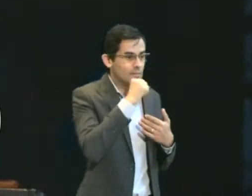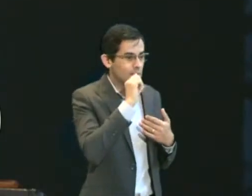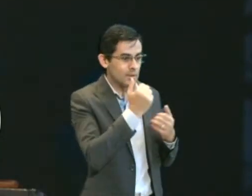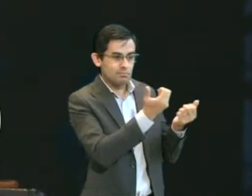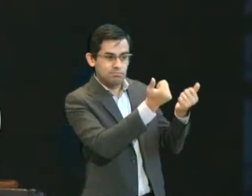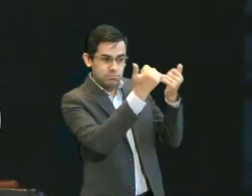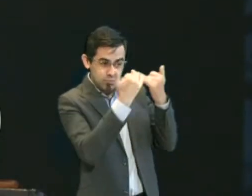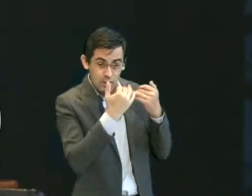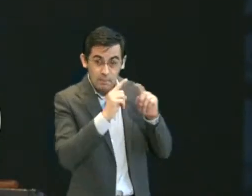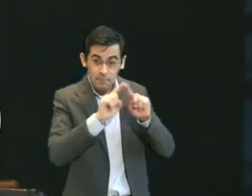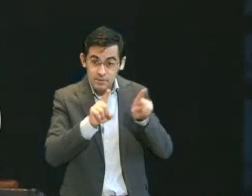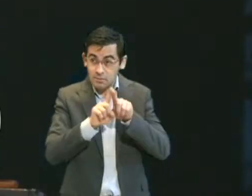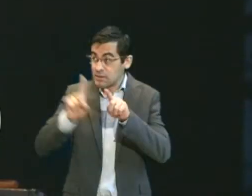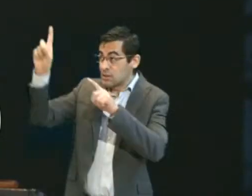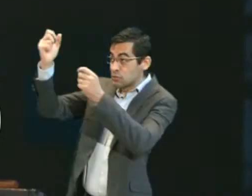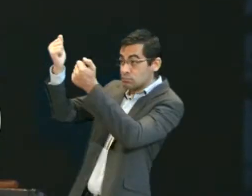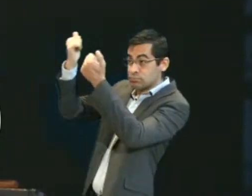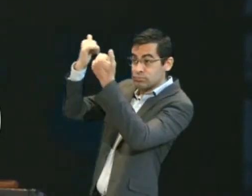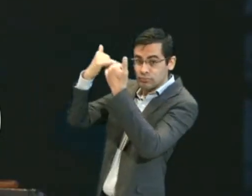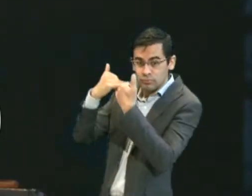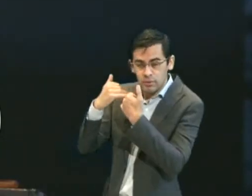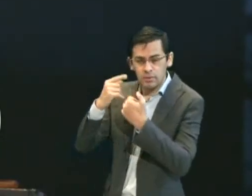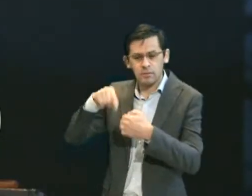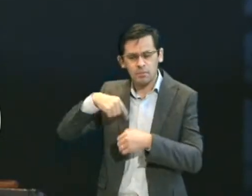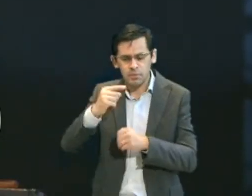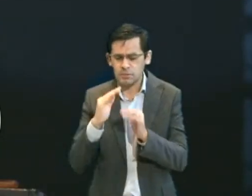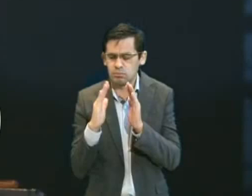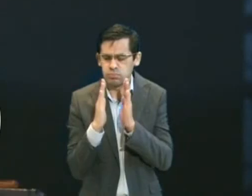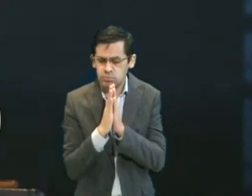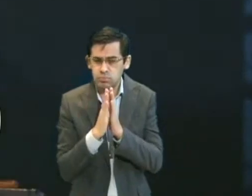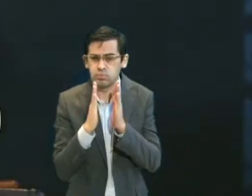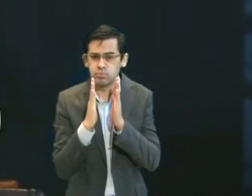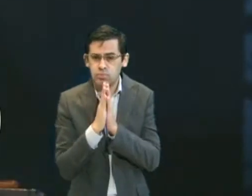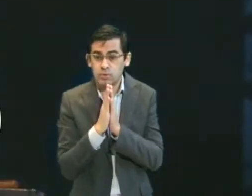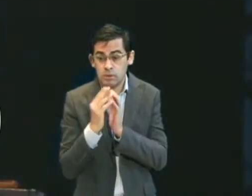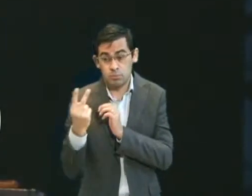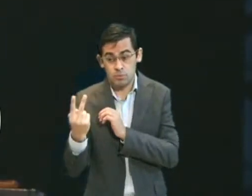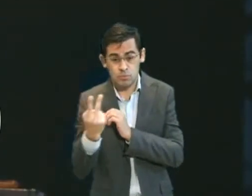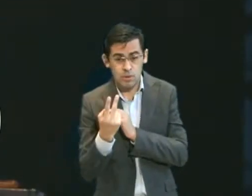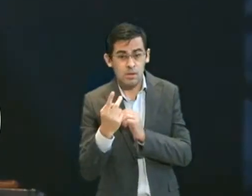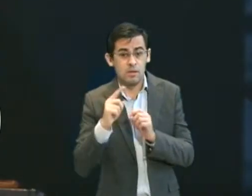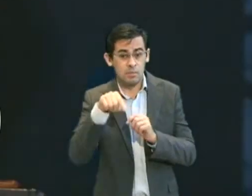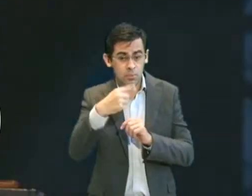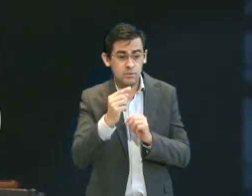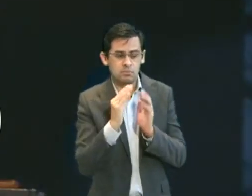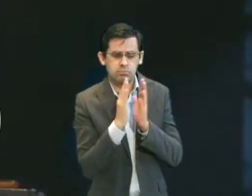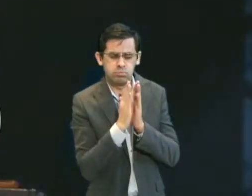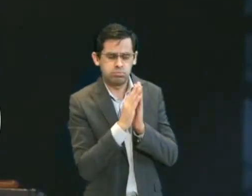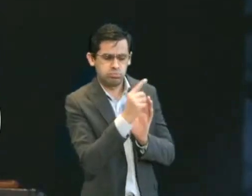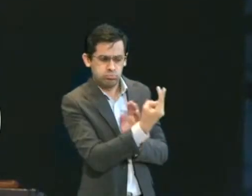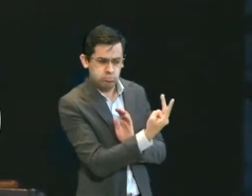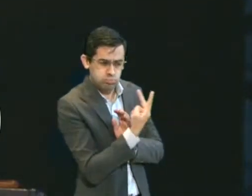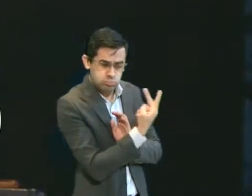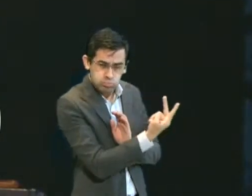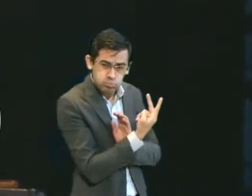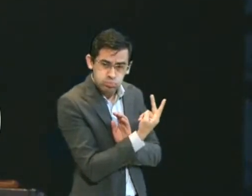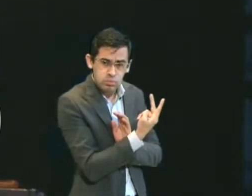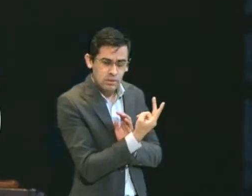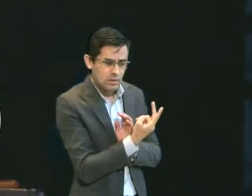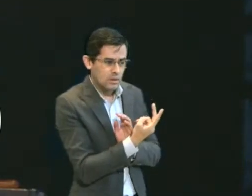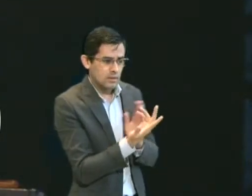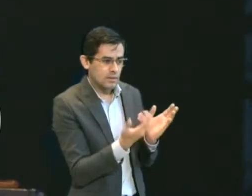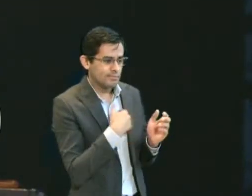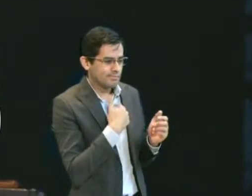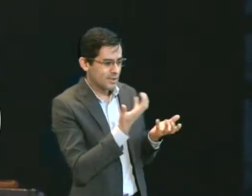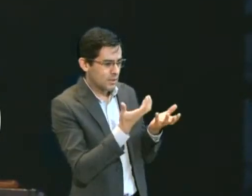Deus. E depois de um tempo de oração, nós fomos orar juntos. Falei: pai, eu quero que vocês orem, mas isso é coisa tua. Deus vai falar: mas eu